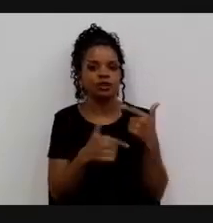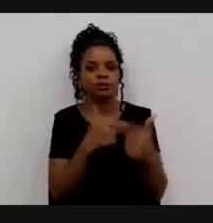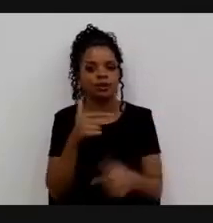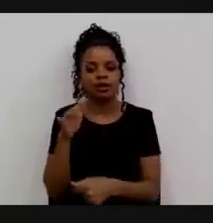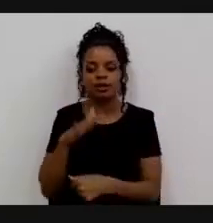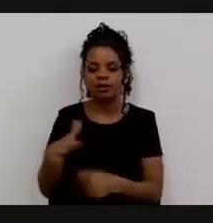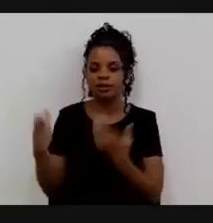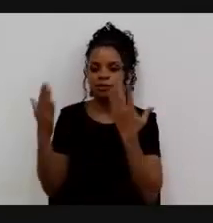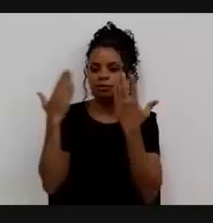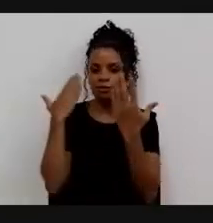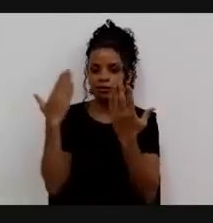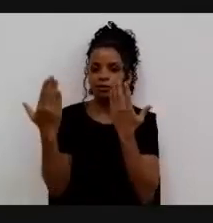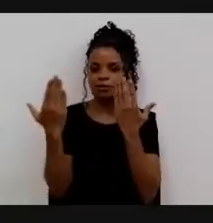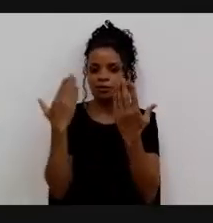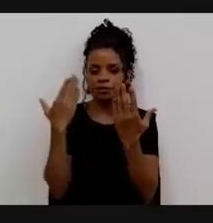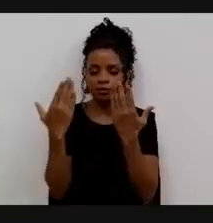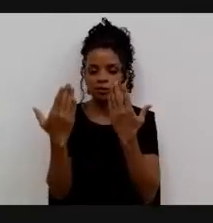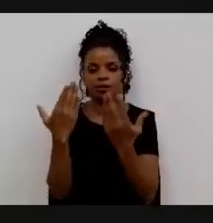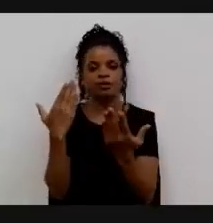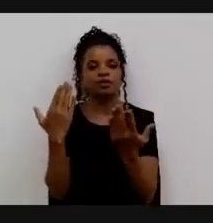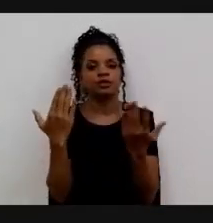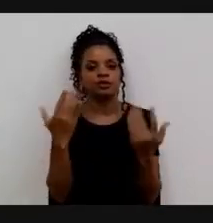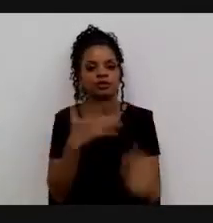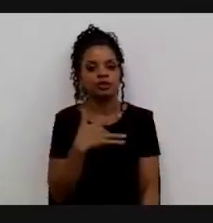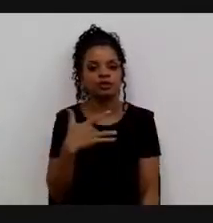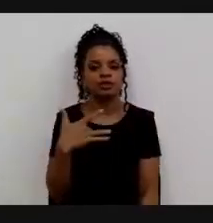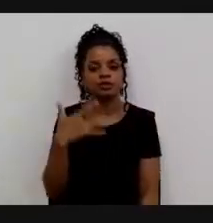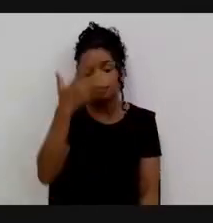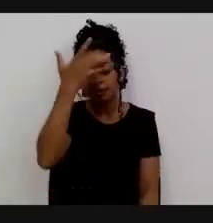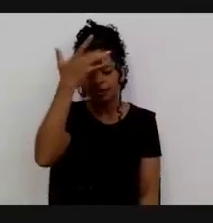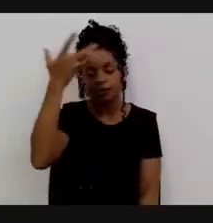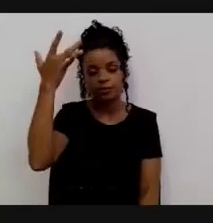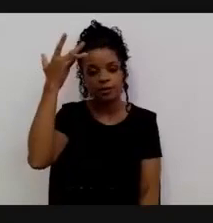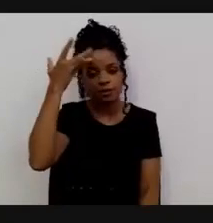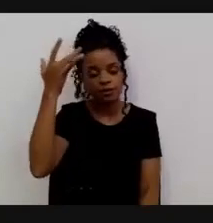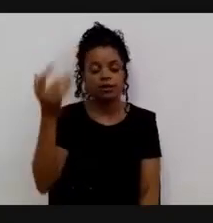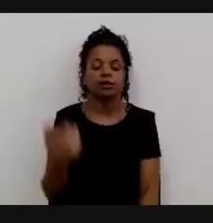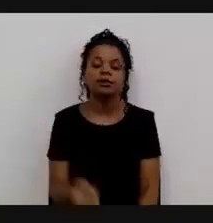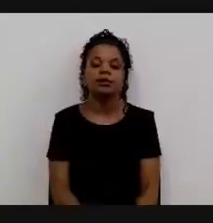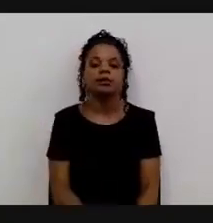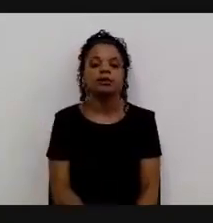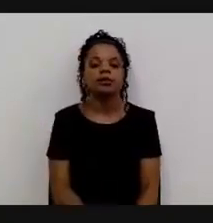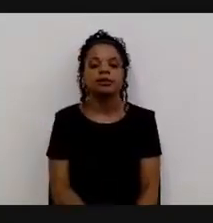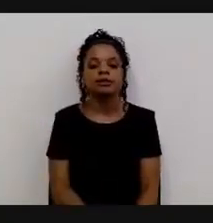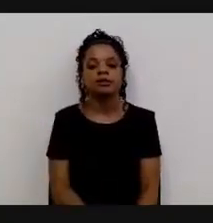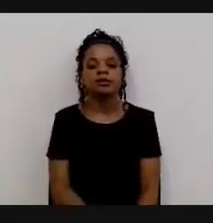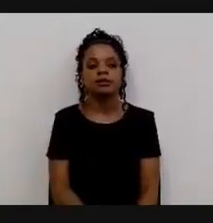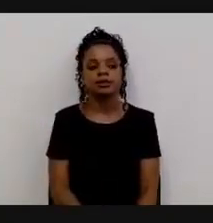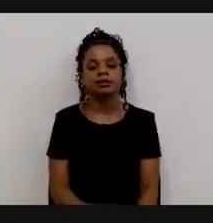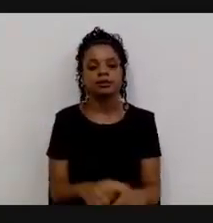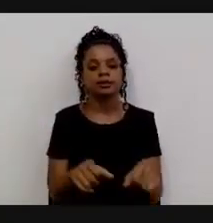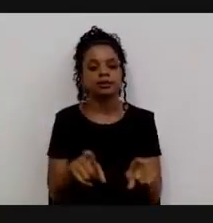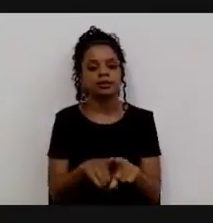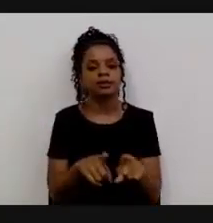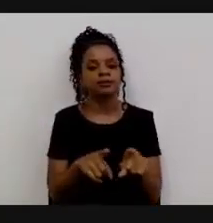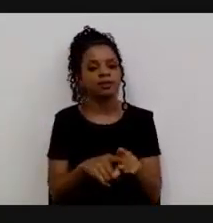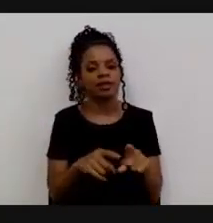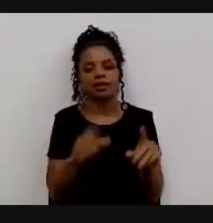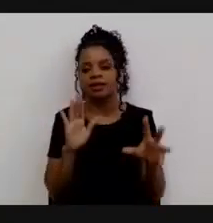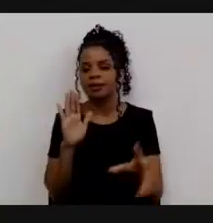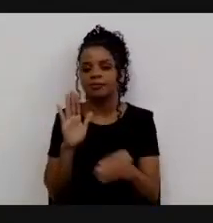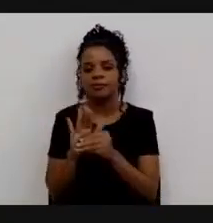na área de psicologia e da questão da saúde mental do servidor, né, e até passando pelas